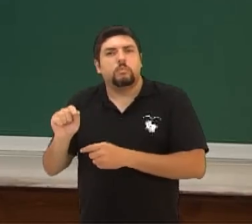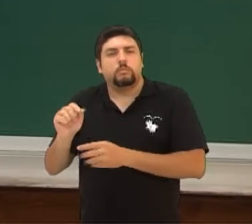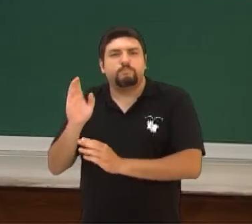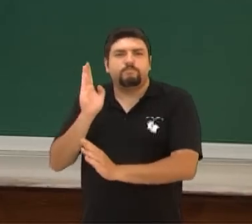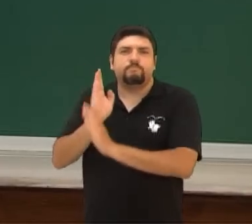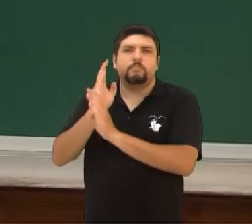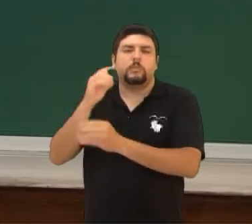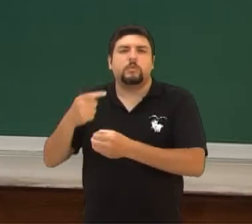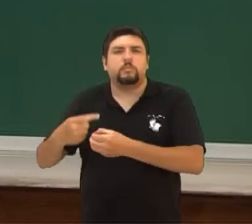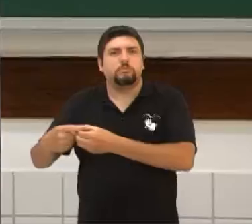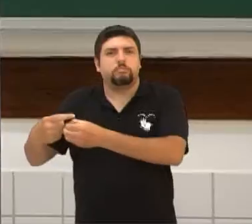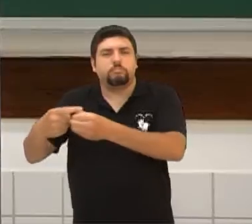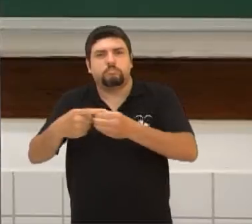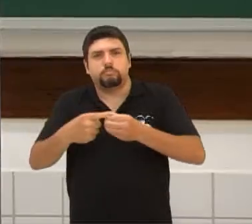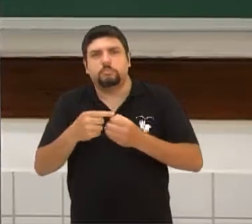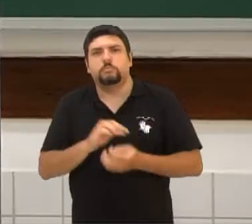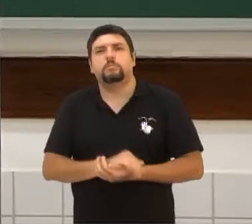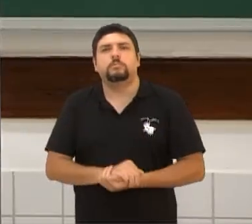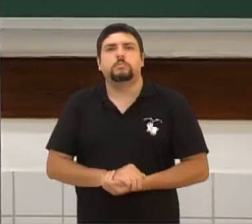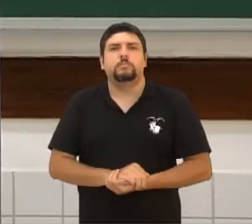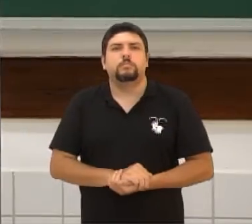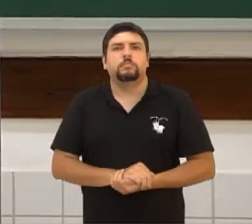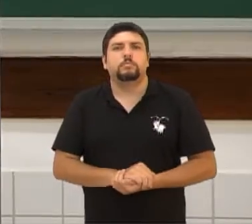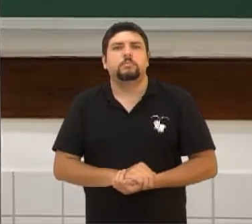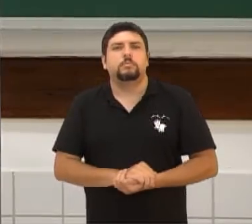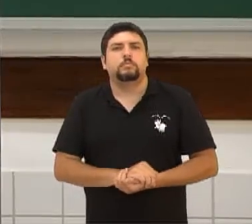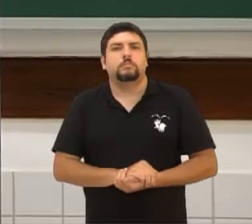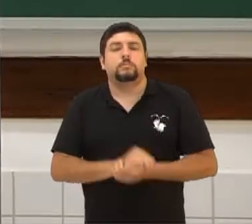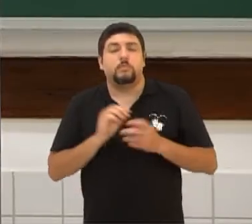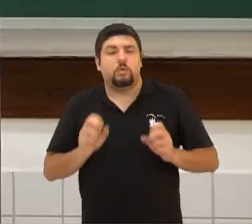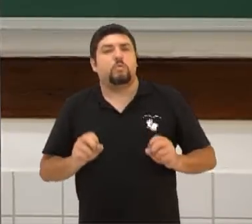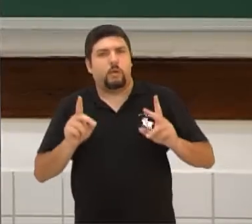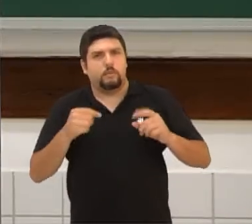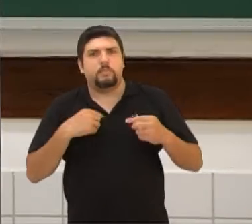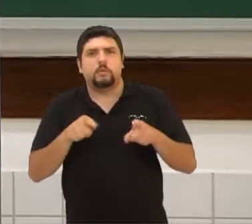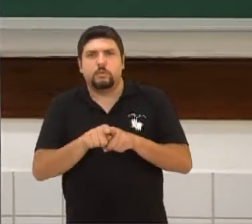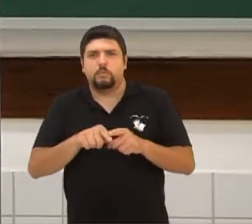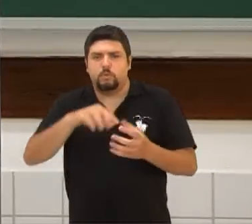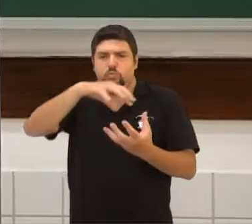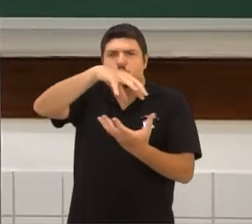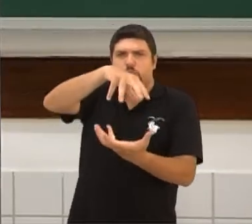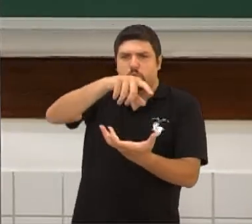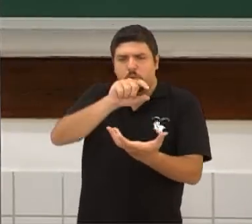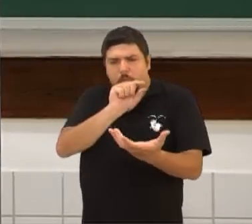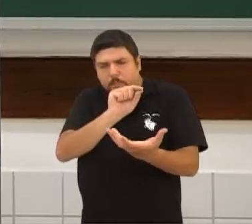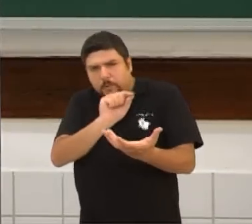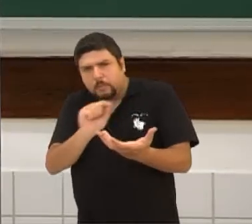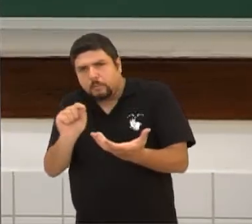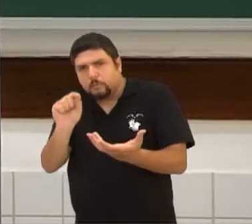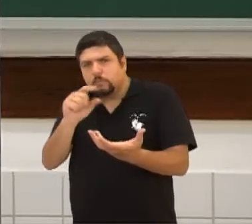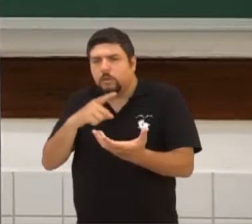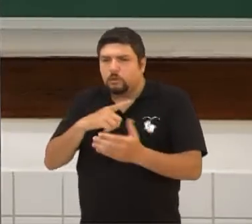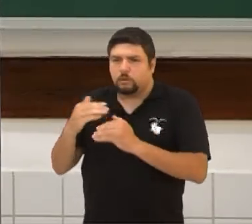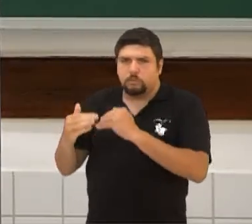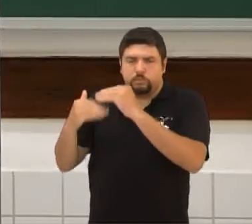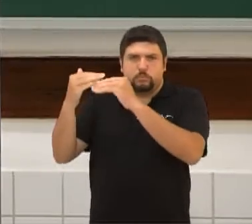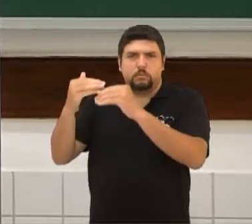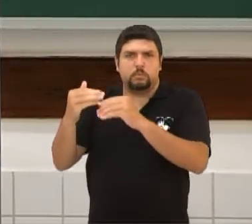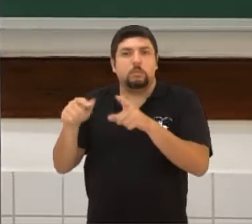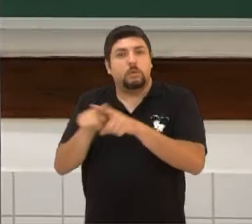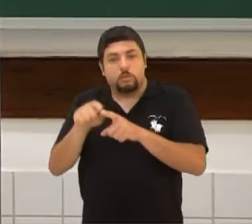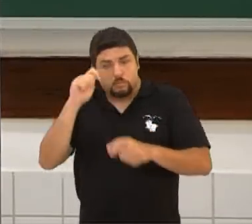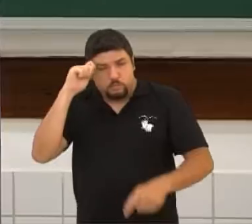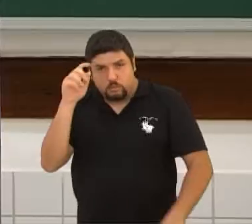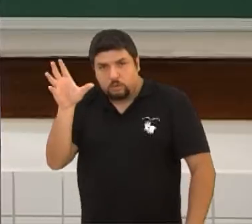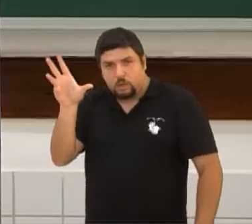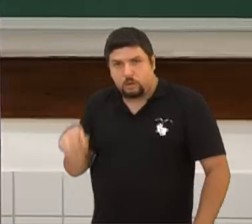urbanização. É lógico, como em muitos lugares do mundo que estão em desenvolvimento, como é o caso da África, e muito recente aí desse